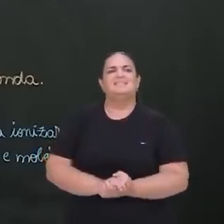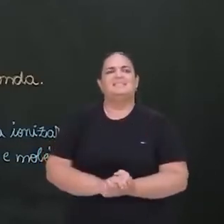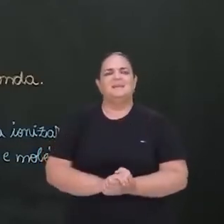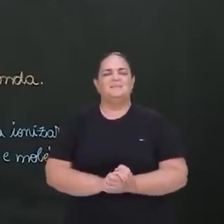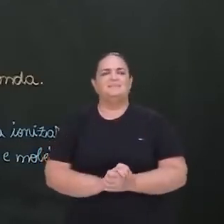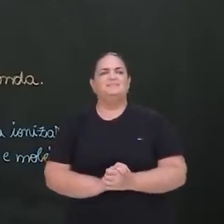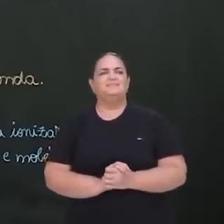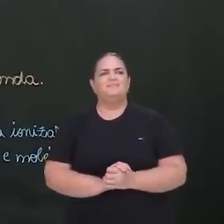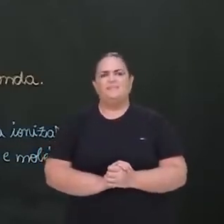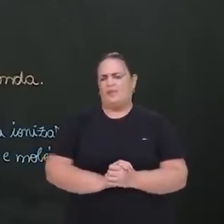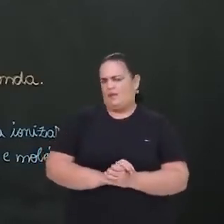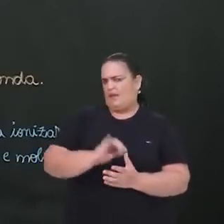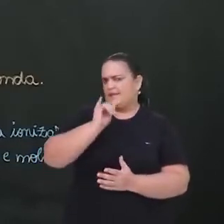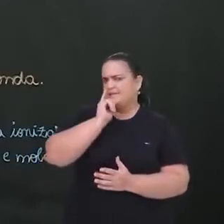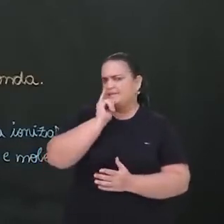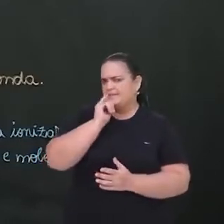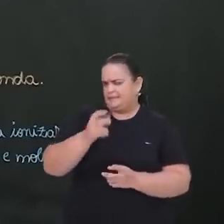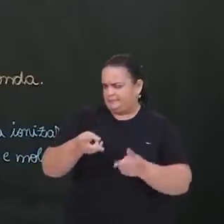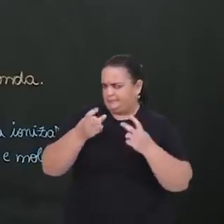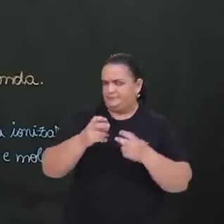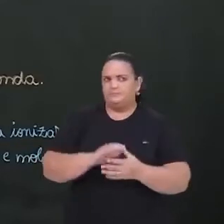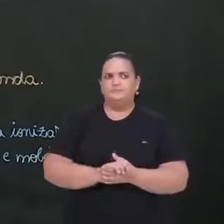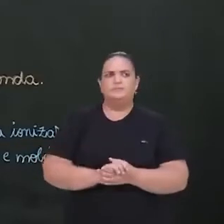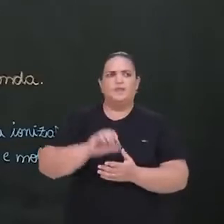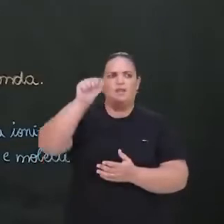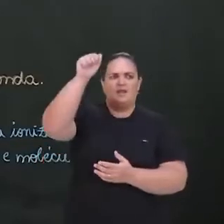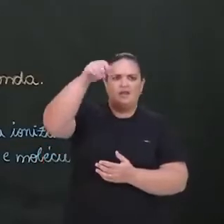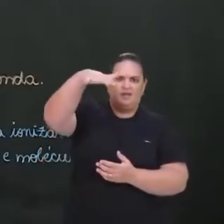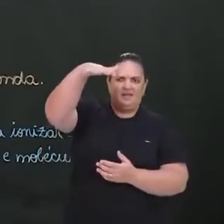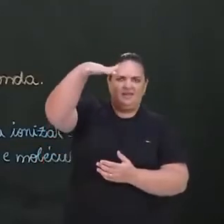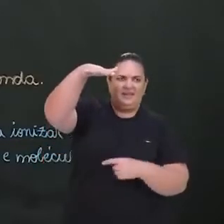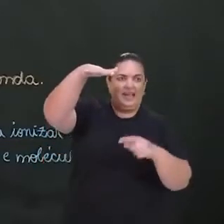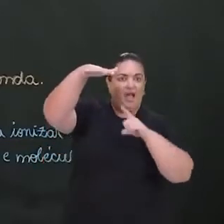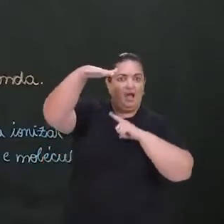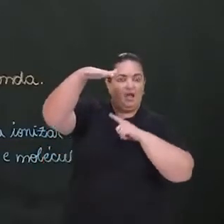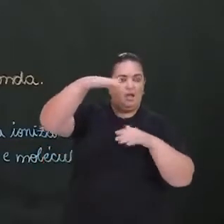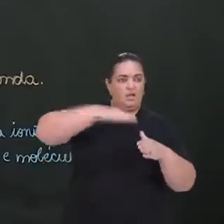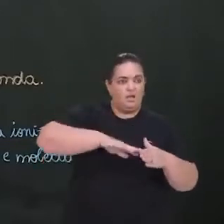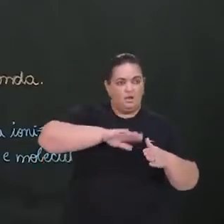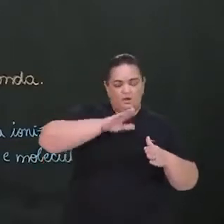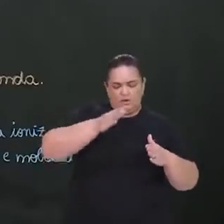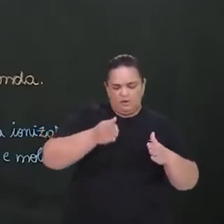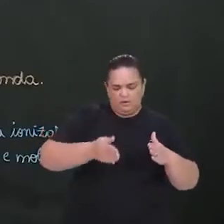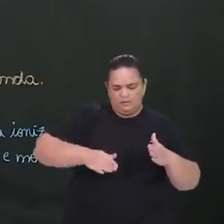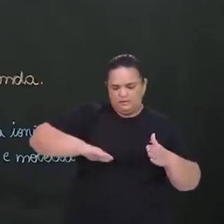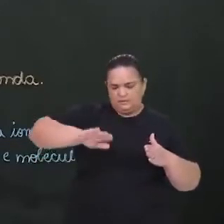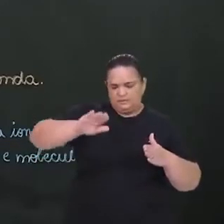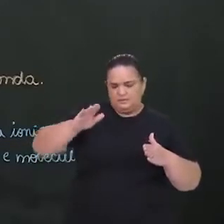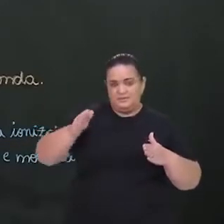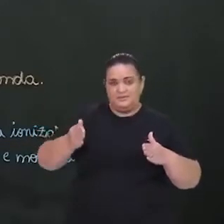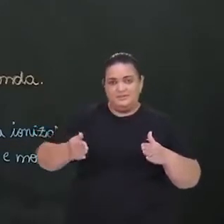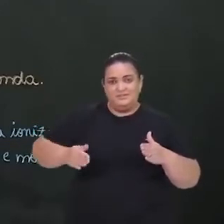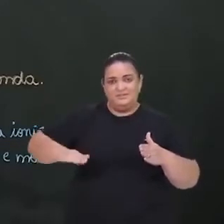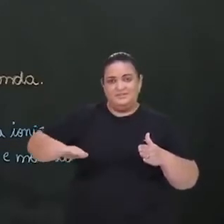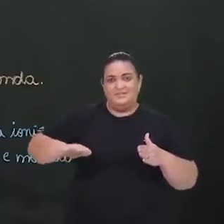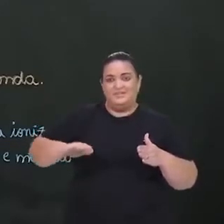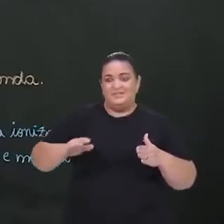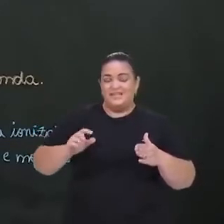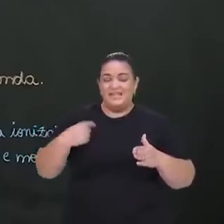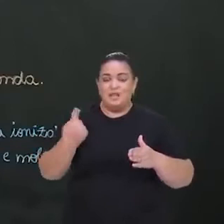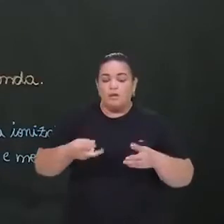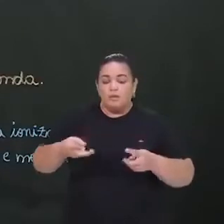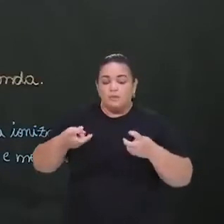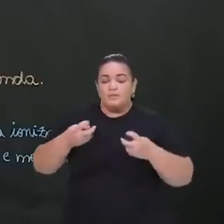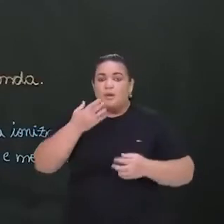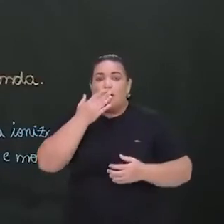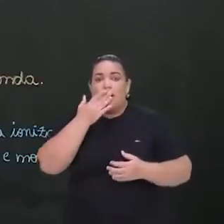você repare, a luz visível, ela tem diferentes frequências, o que estimula nos dando a imagem diferentes